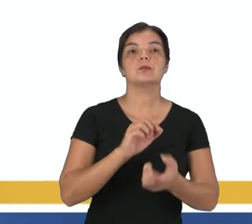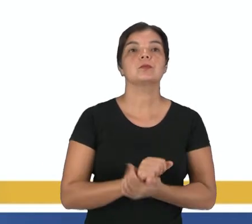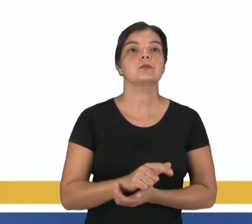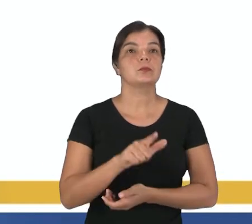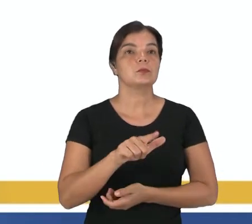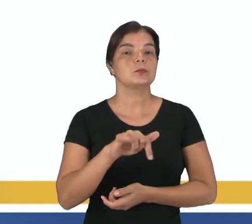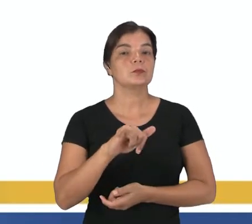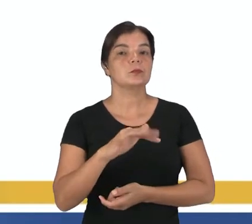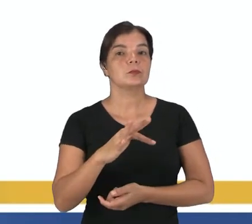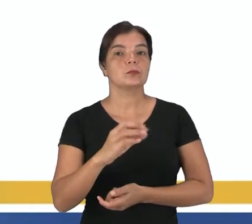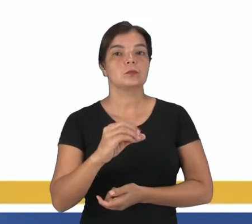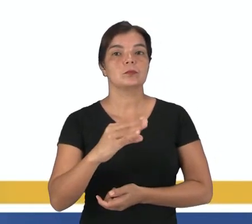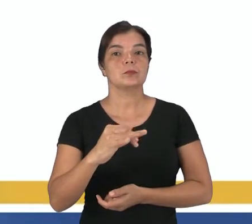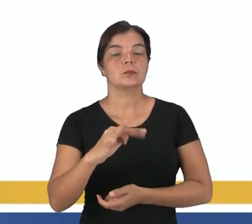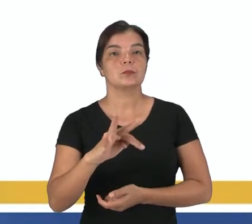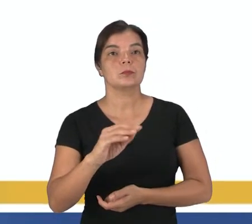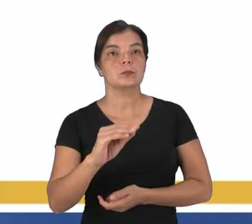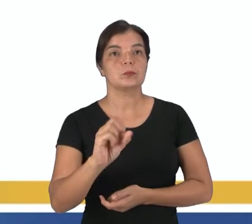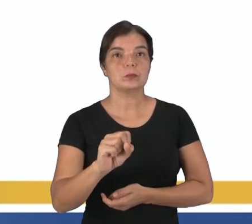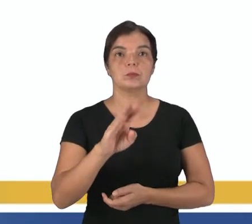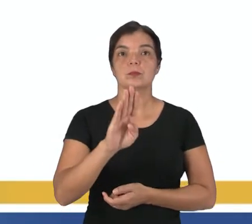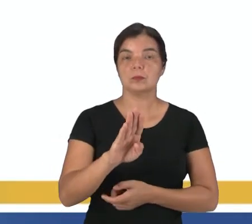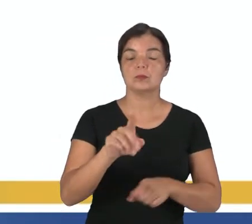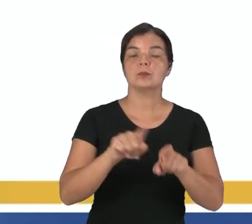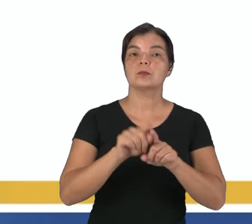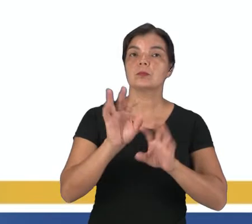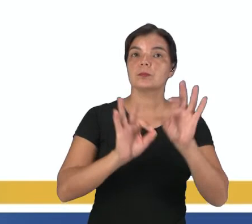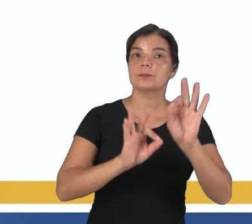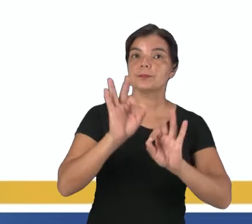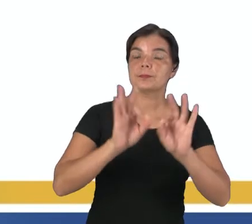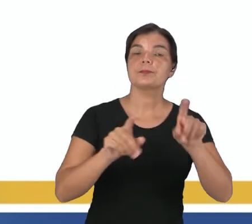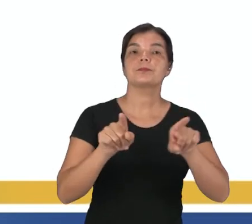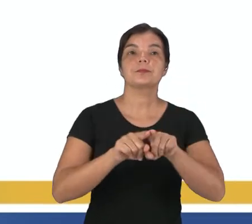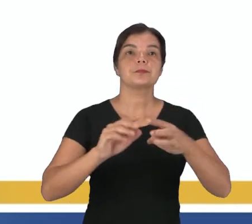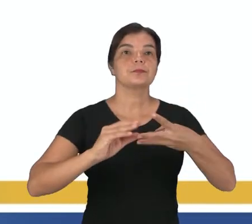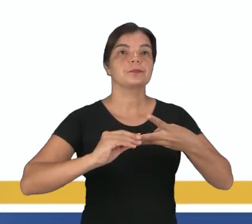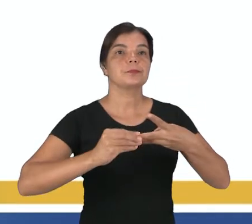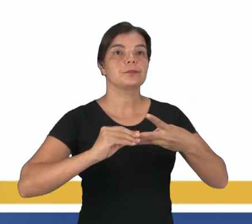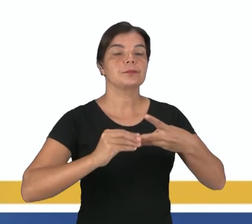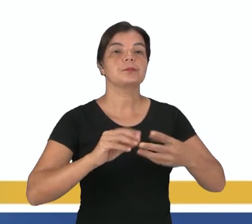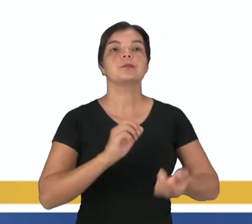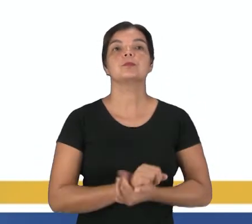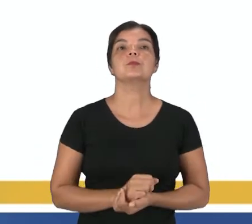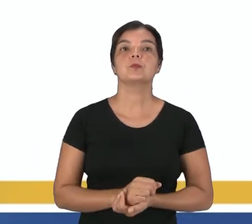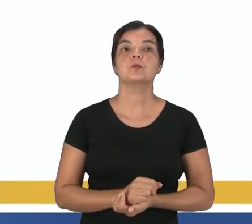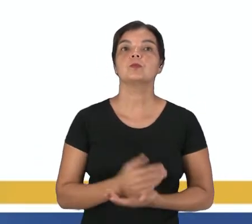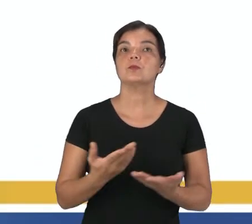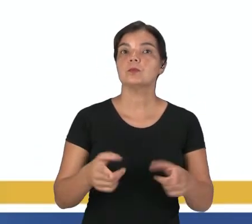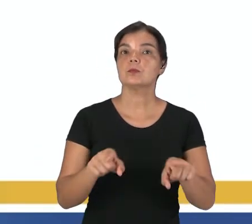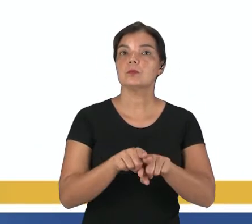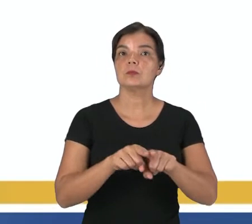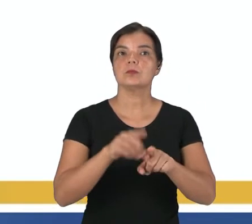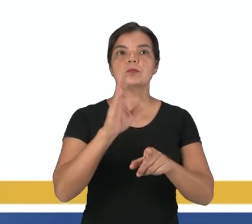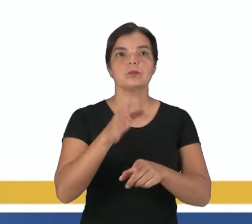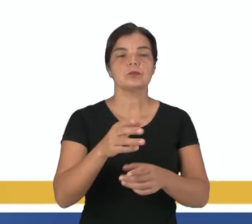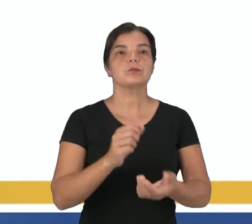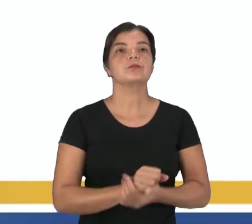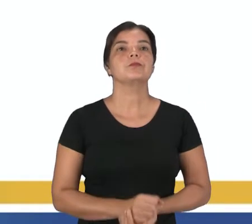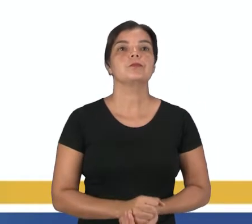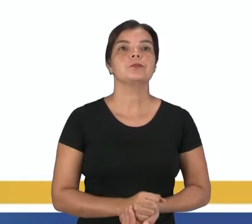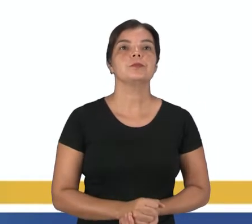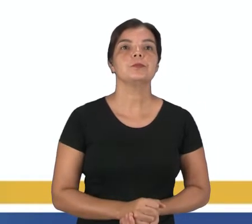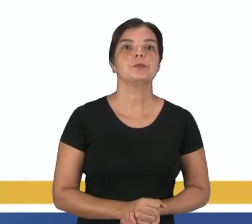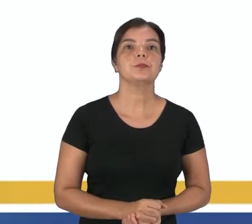né, que são responsáveis por produzir essas células do sistema imunológico, e quando elas já estão